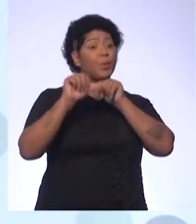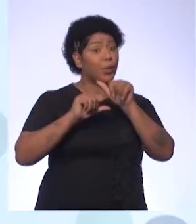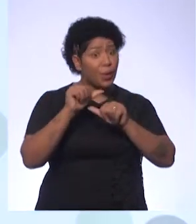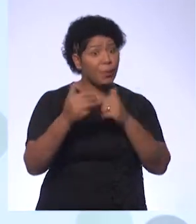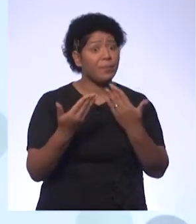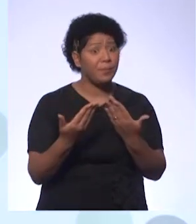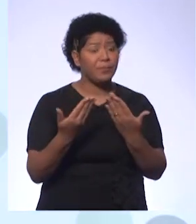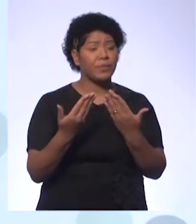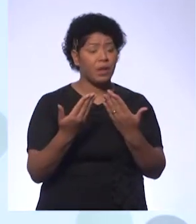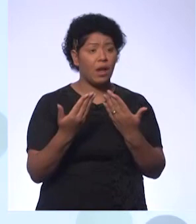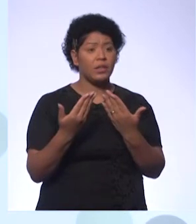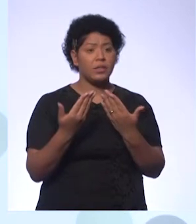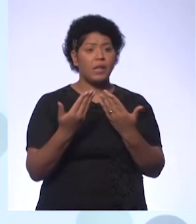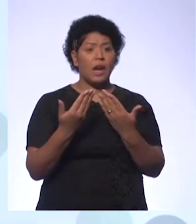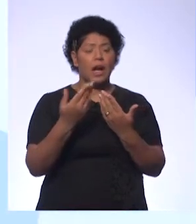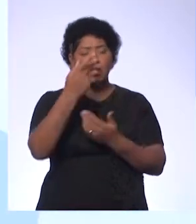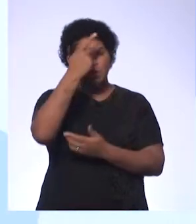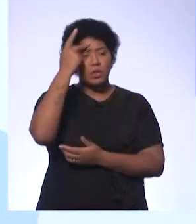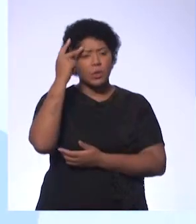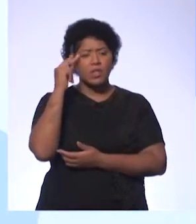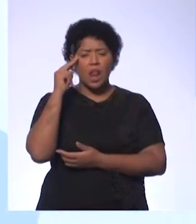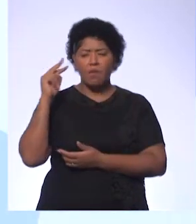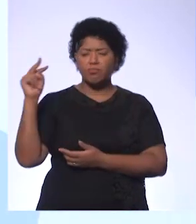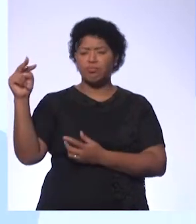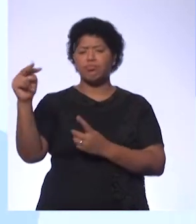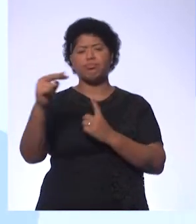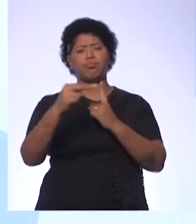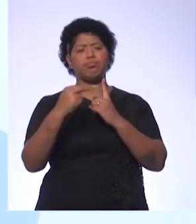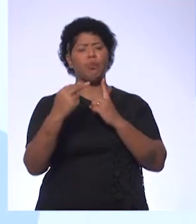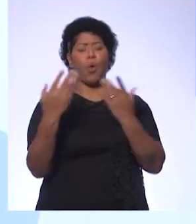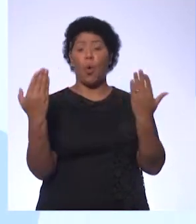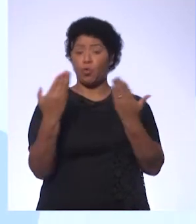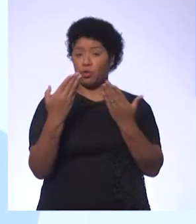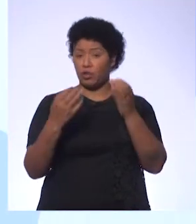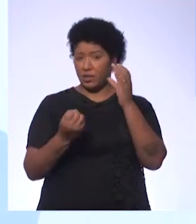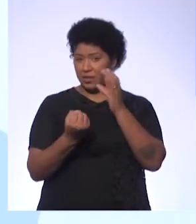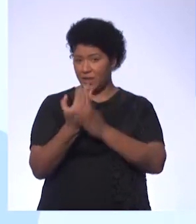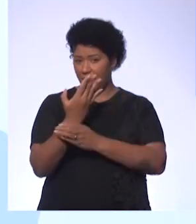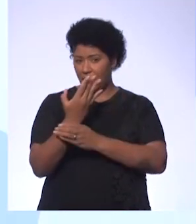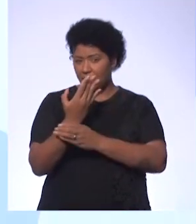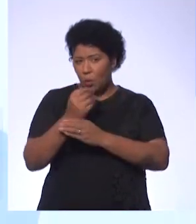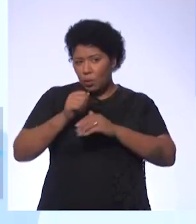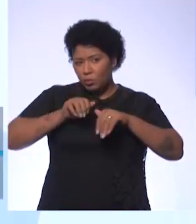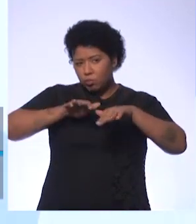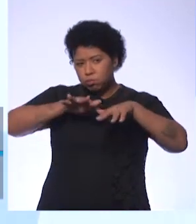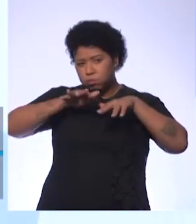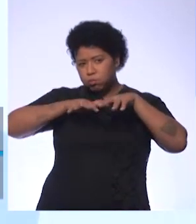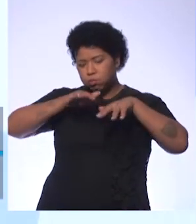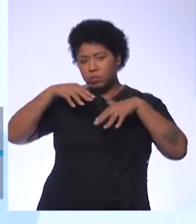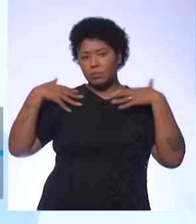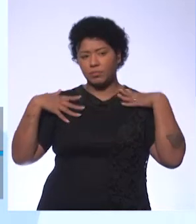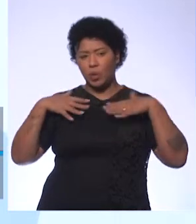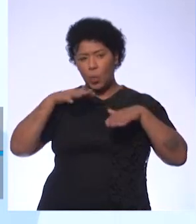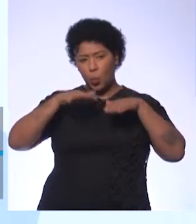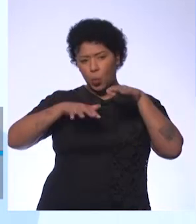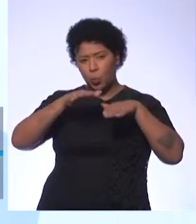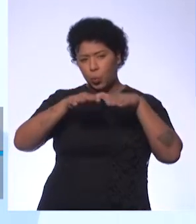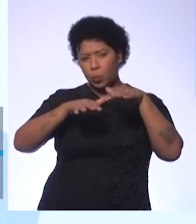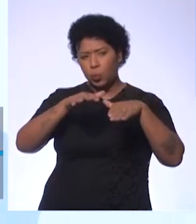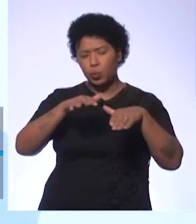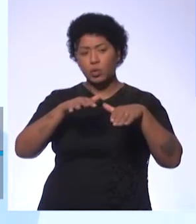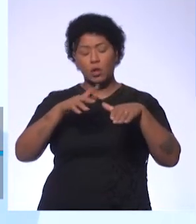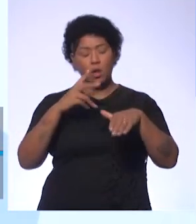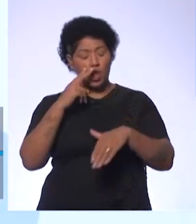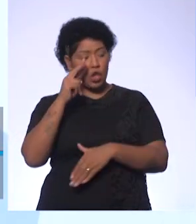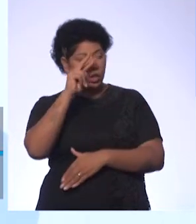como as pessoas elas viam o seu trabalho. Quando a gente faz um artesanato, a gente sente a nossa cara, a nossa identidade. Nós sentimos